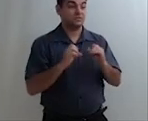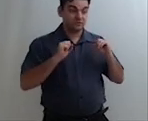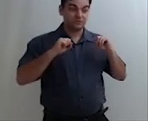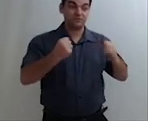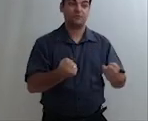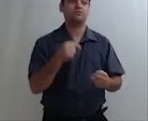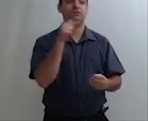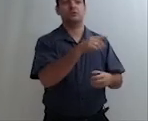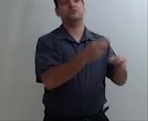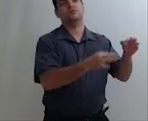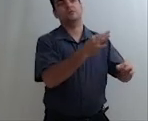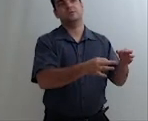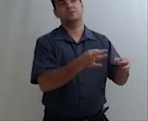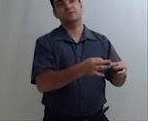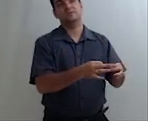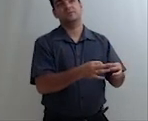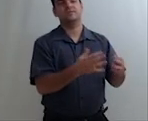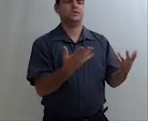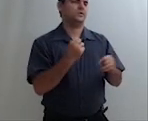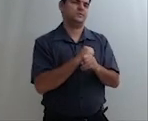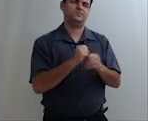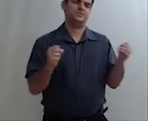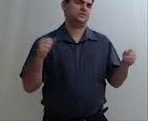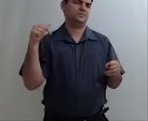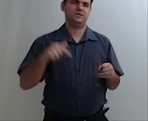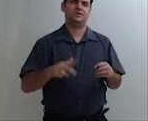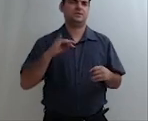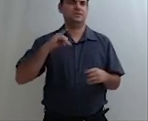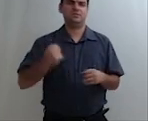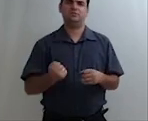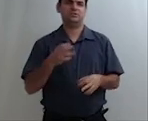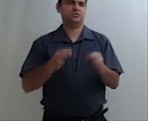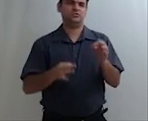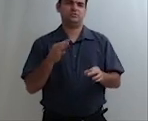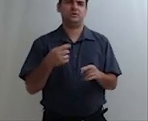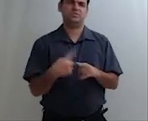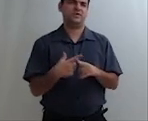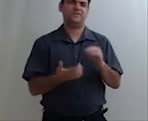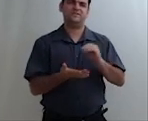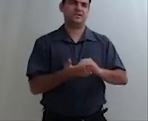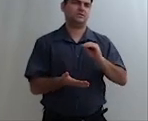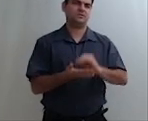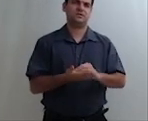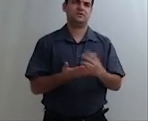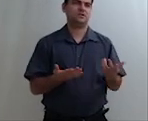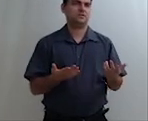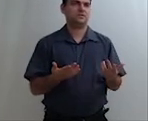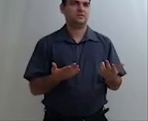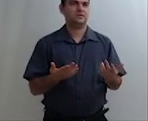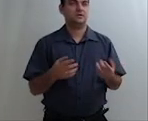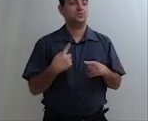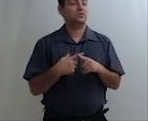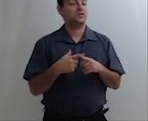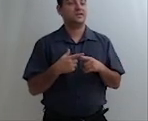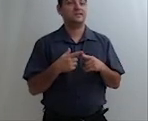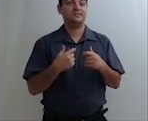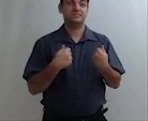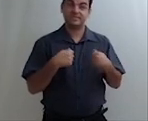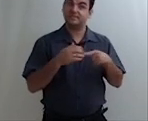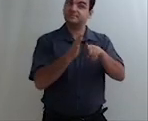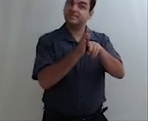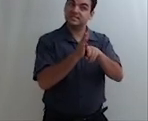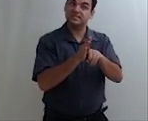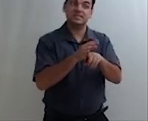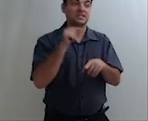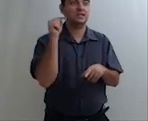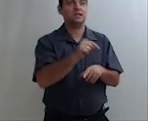Ordinárias então é inviável a apreciação da matéria suscitada no Abas coros pois sua análise neste momento poderia